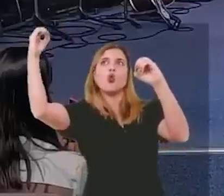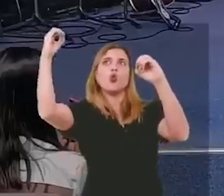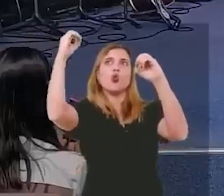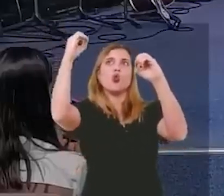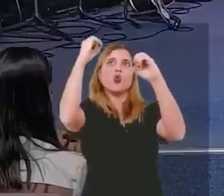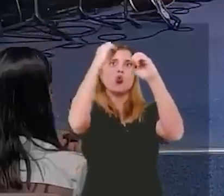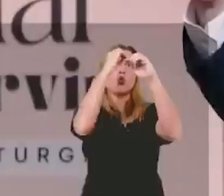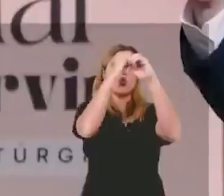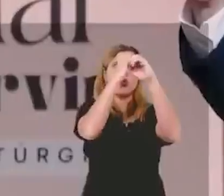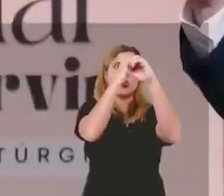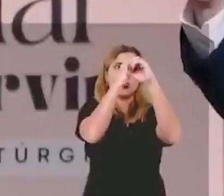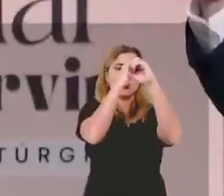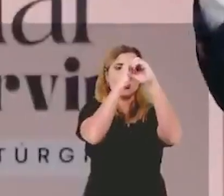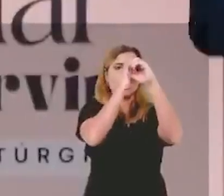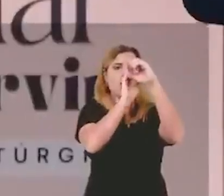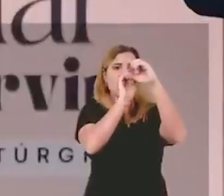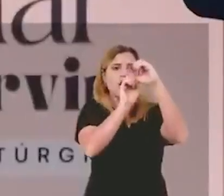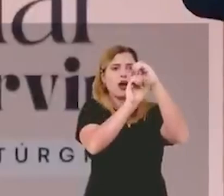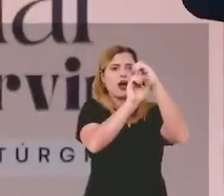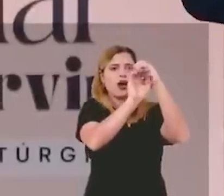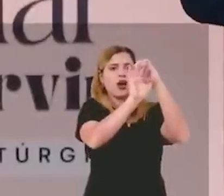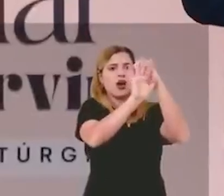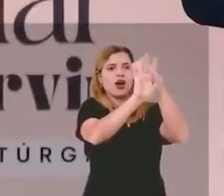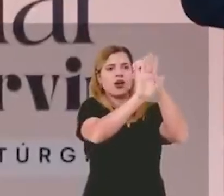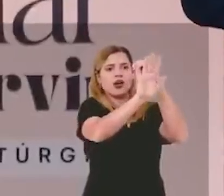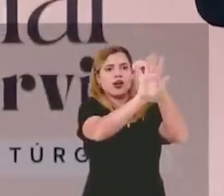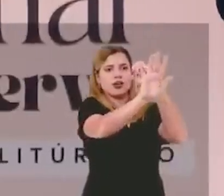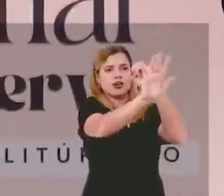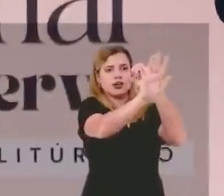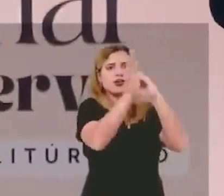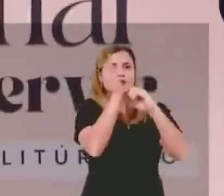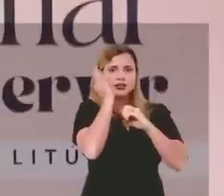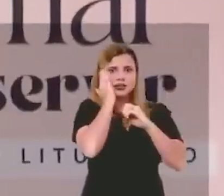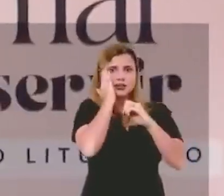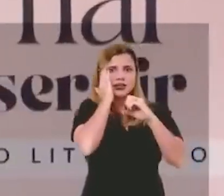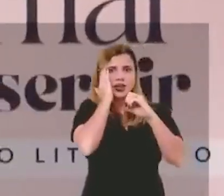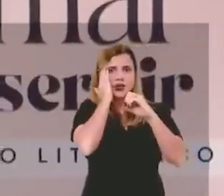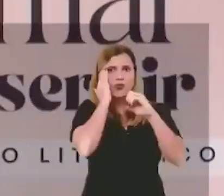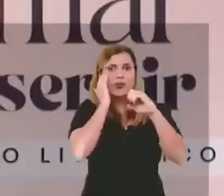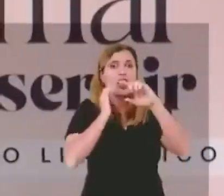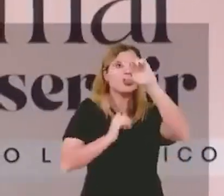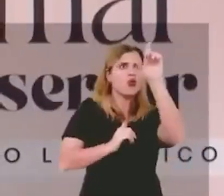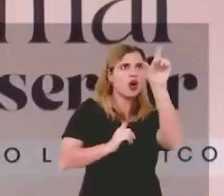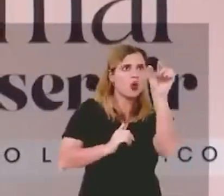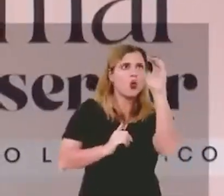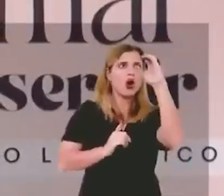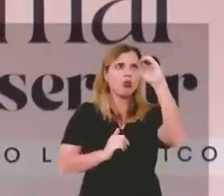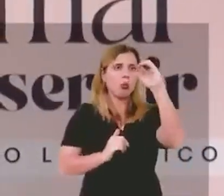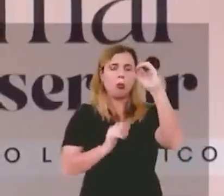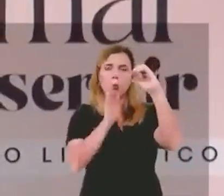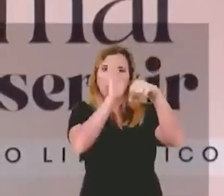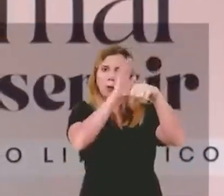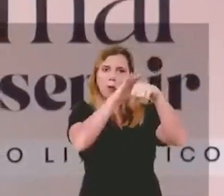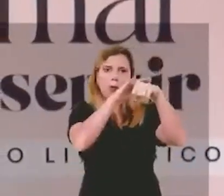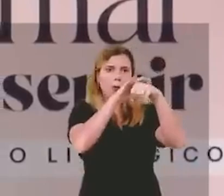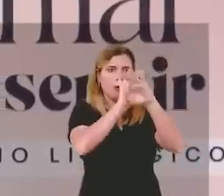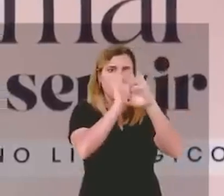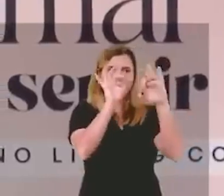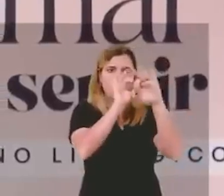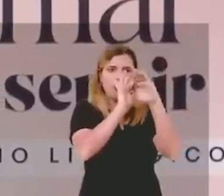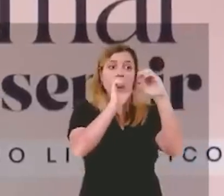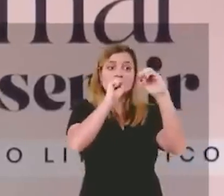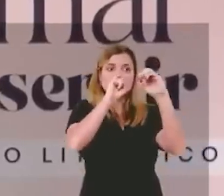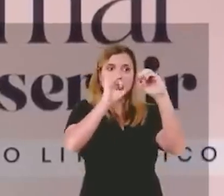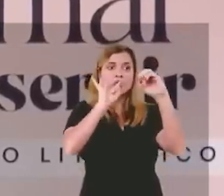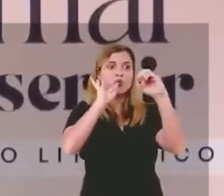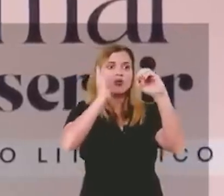sol. Então prestemos atenção aqui. A igreja não é luz do mundo na mesma medida que Jesus é